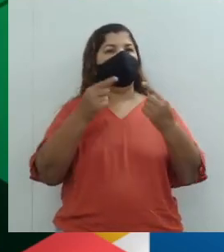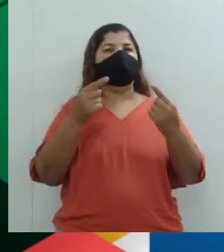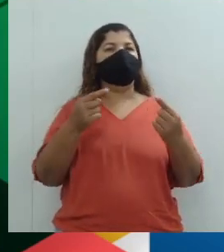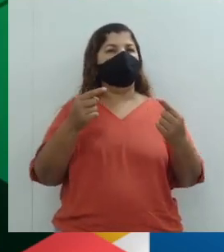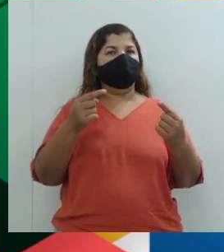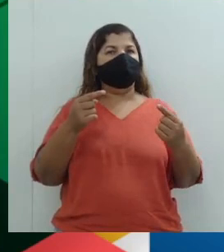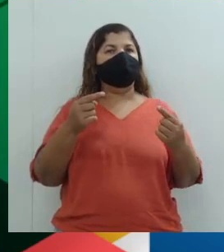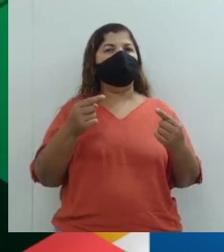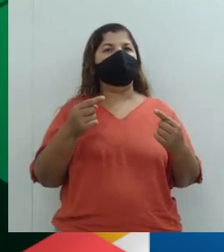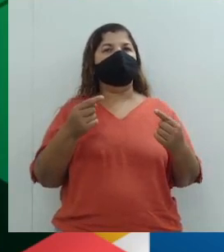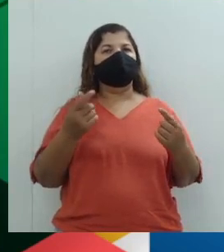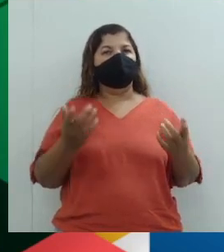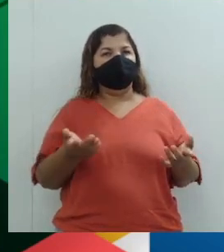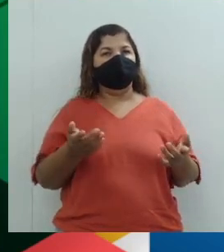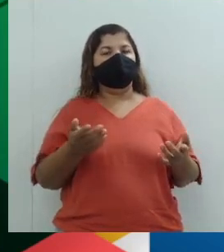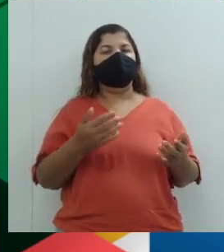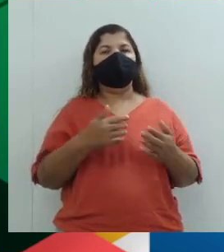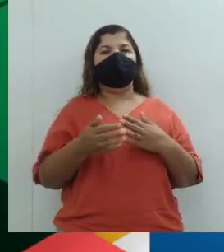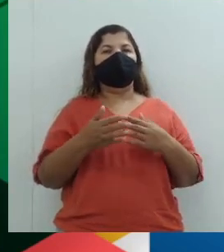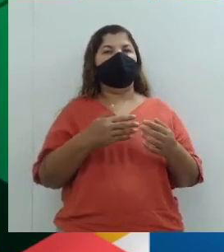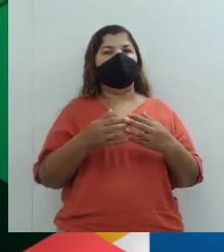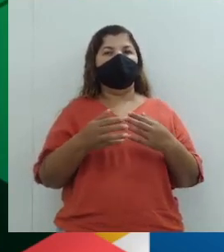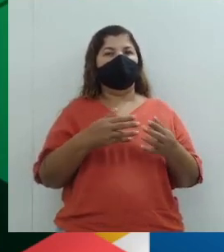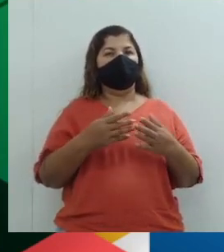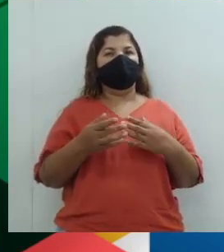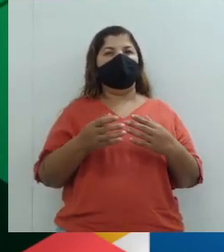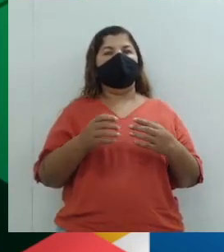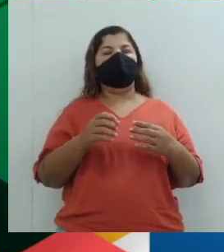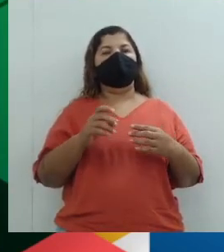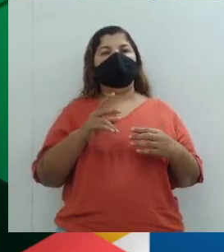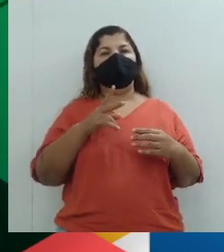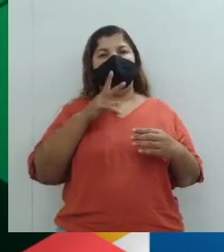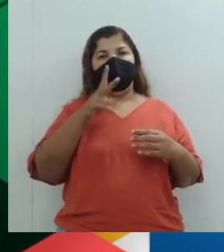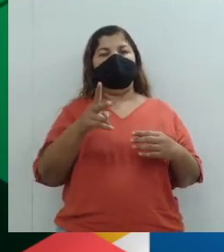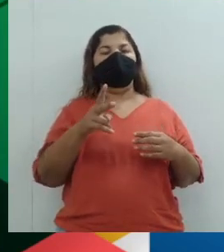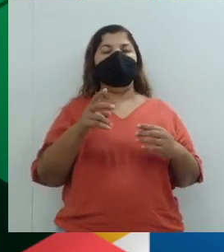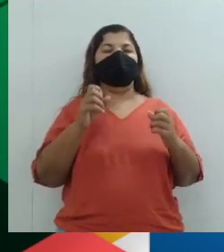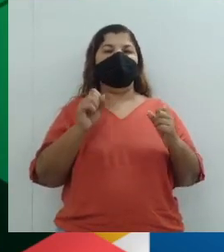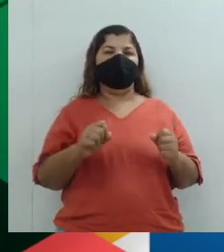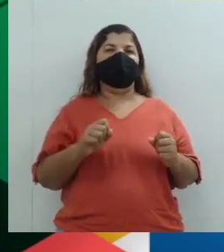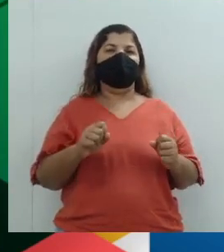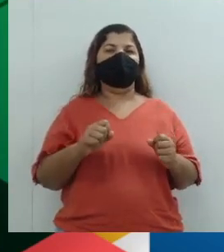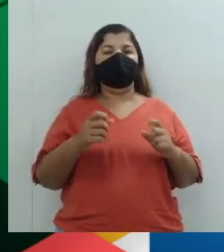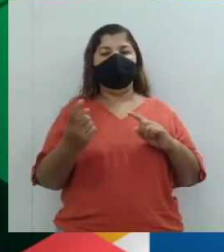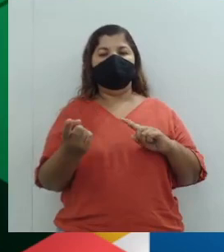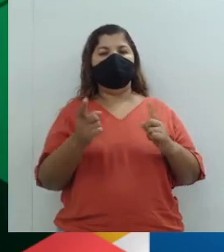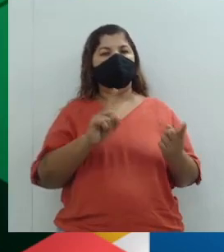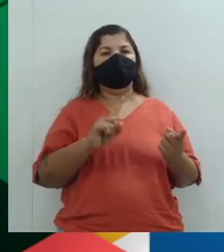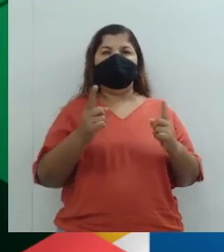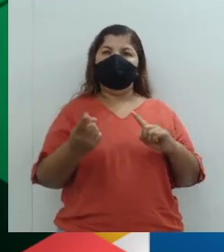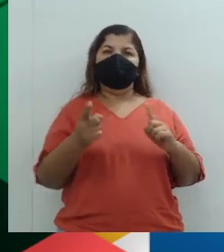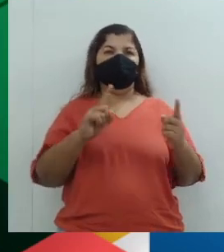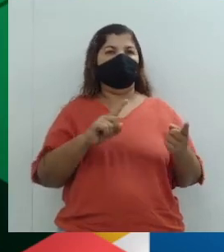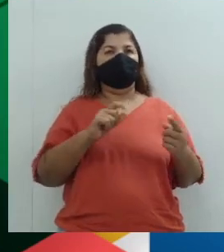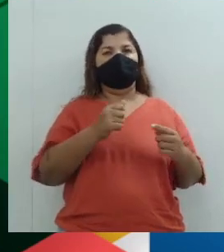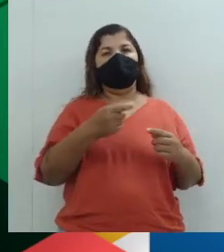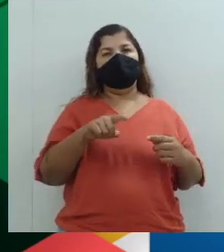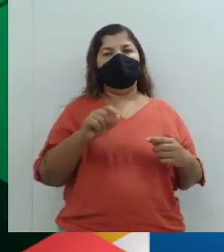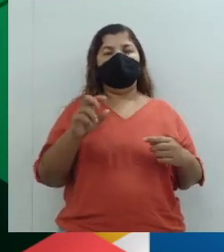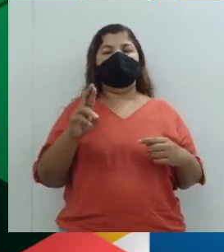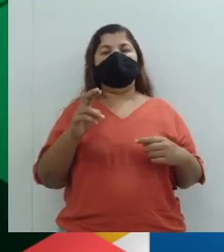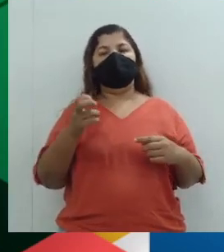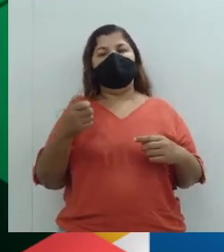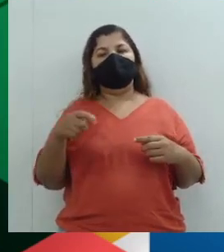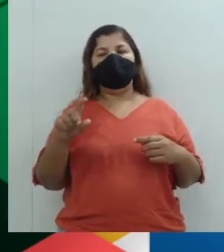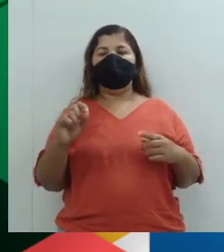anteriormente. Então, qualquer uma das forças pode ser ação ou reação. Então, professor, qual eu chamo de ação e reação? Você pode chamar qualquer um